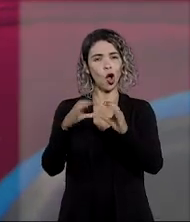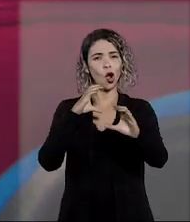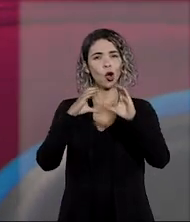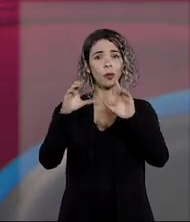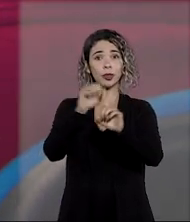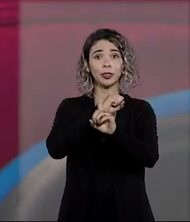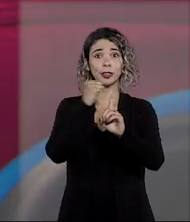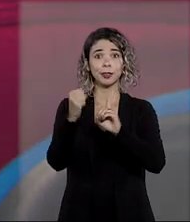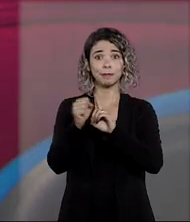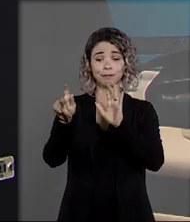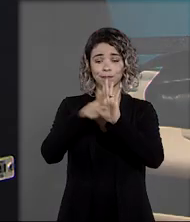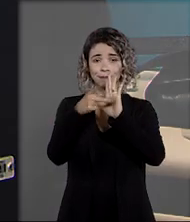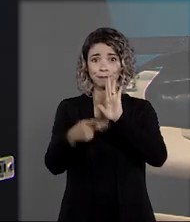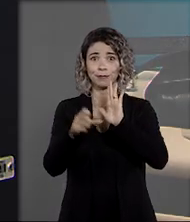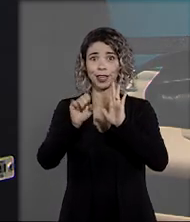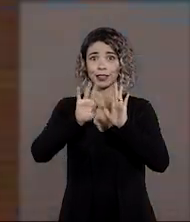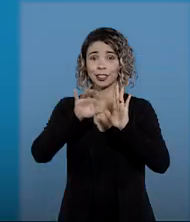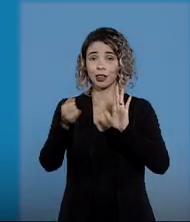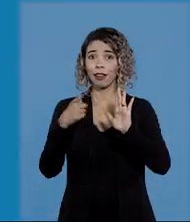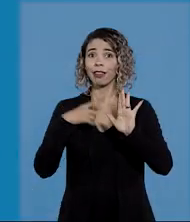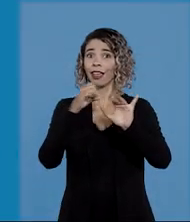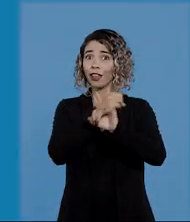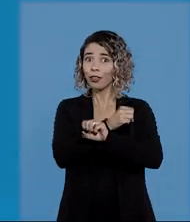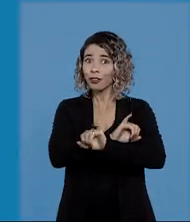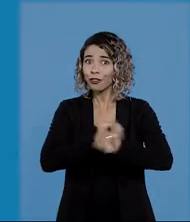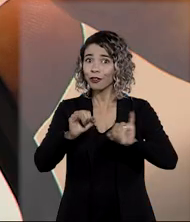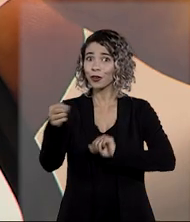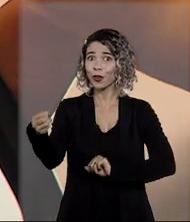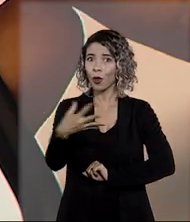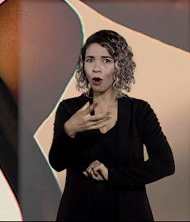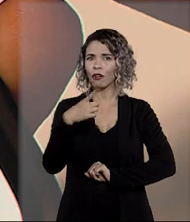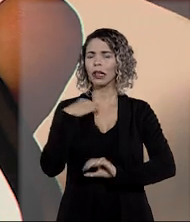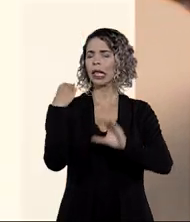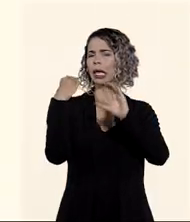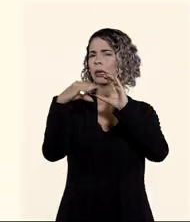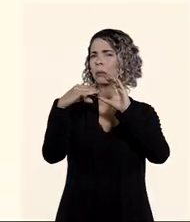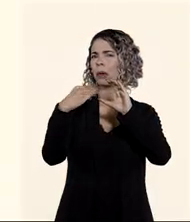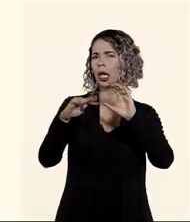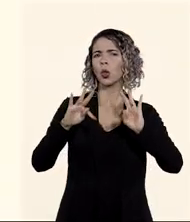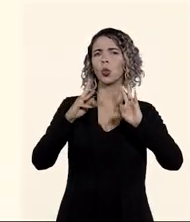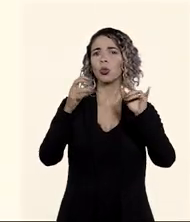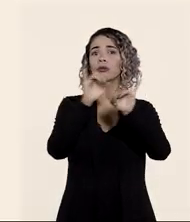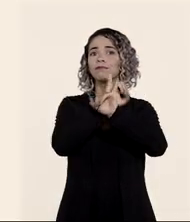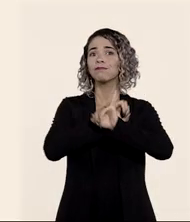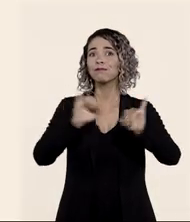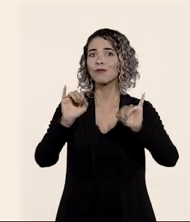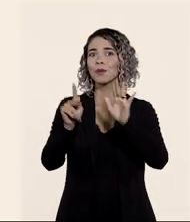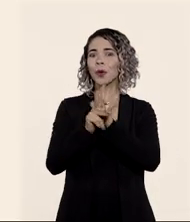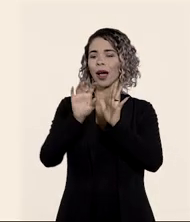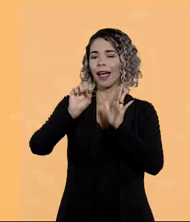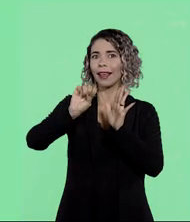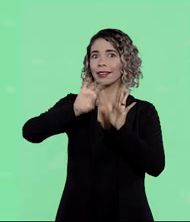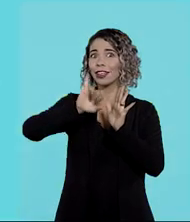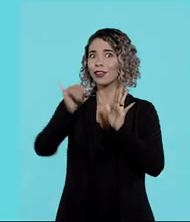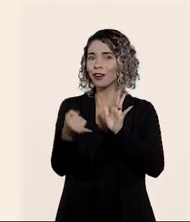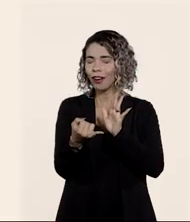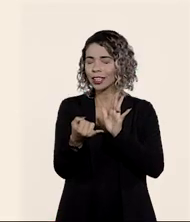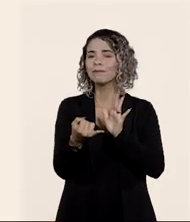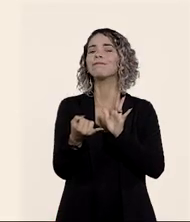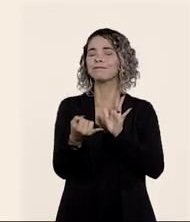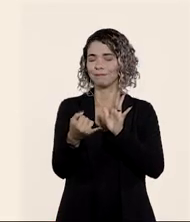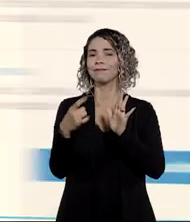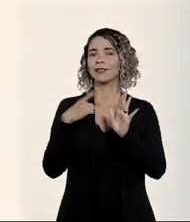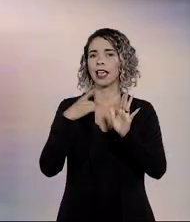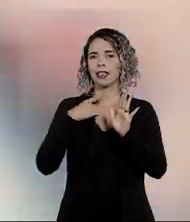A equipe de comunicação social do STJ tem uma novidade. Você pode receber por e-mail o boletim informativo